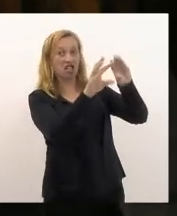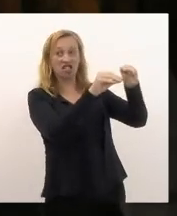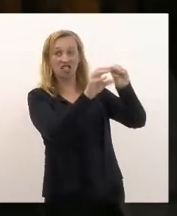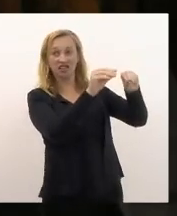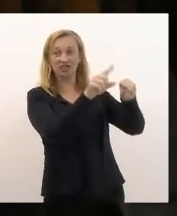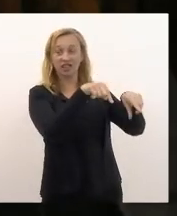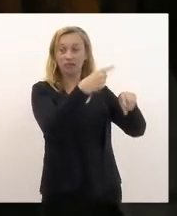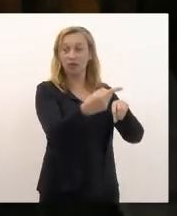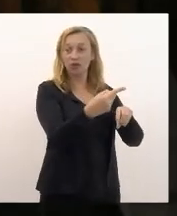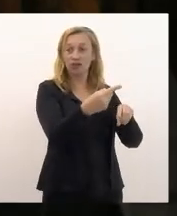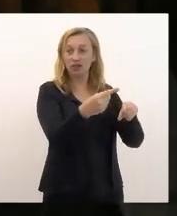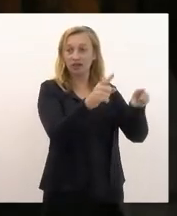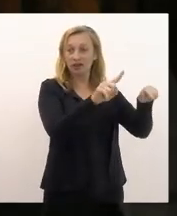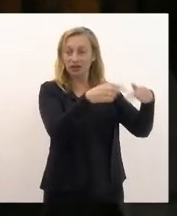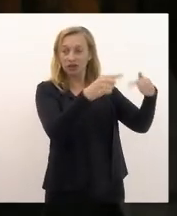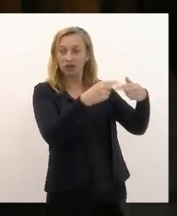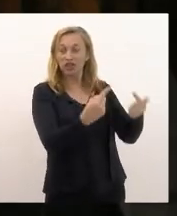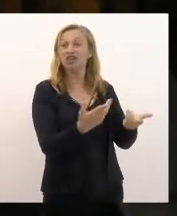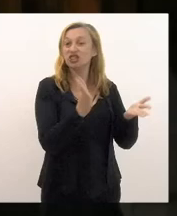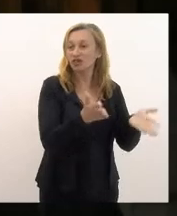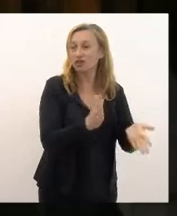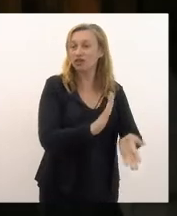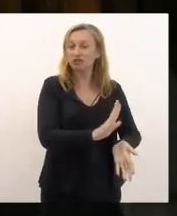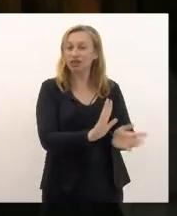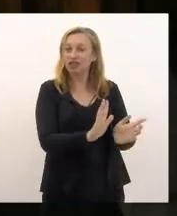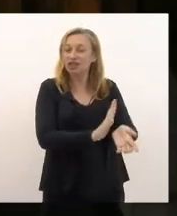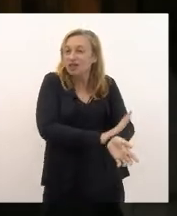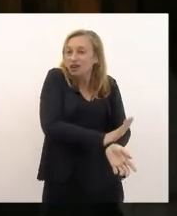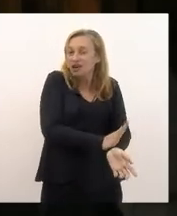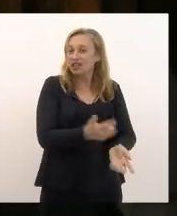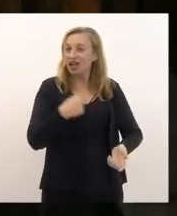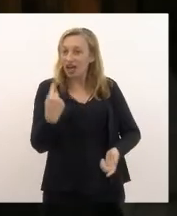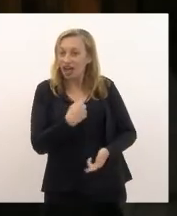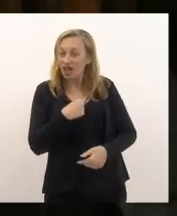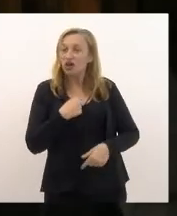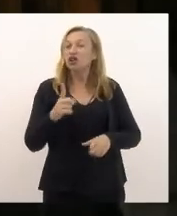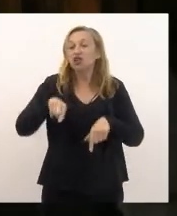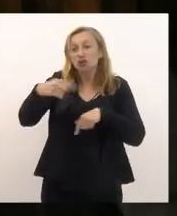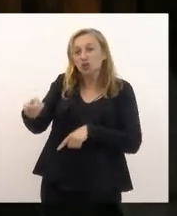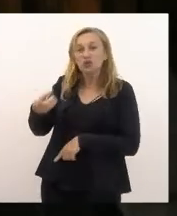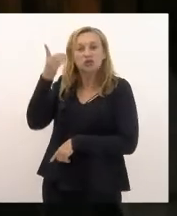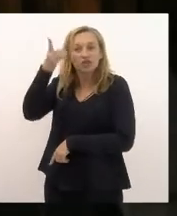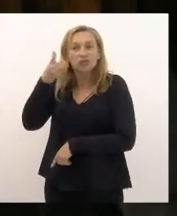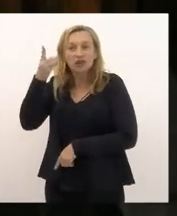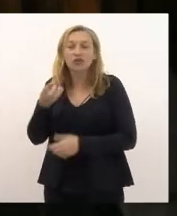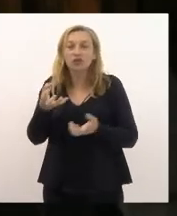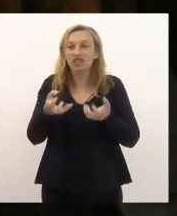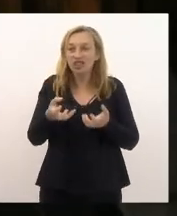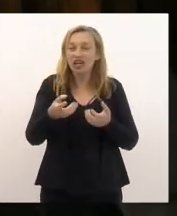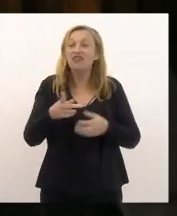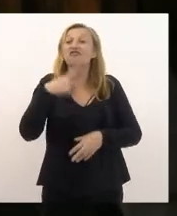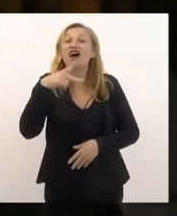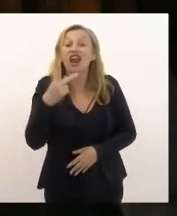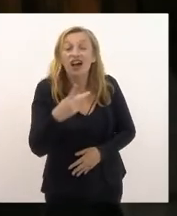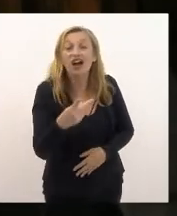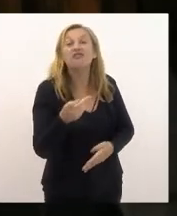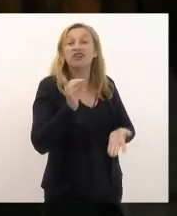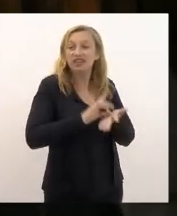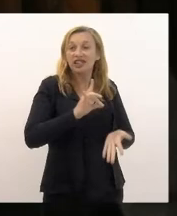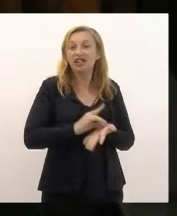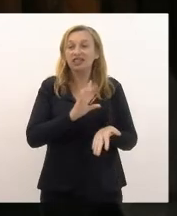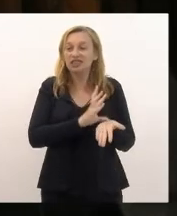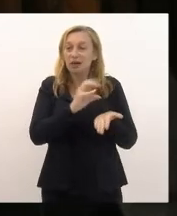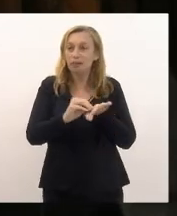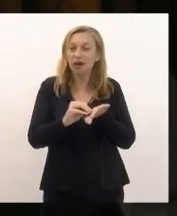pouco vai ter mais ataques, já fui chamado de racista, assim como todos os deputados sofrem ataques quando tentam botar algum obstáculo a essa